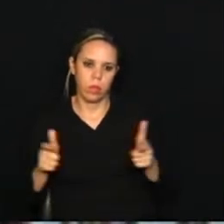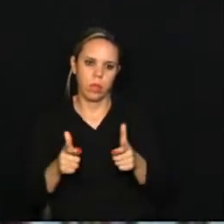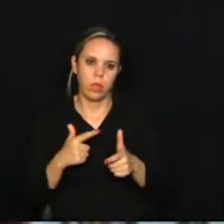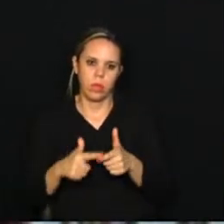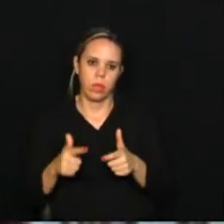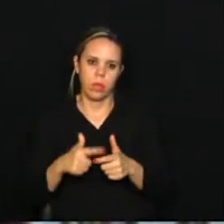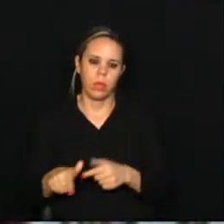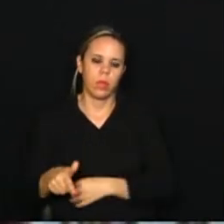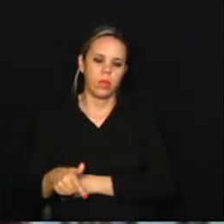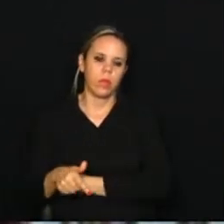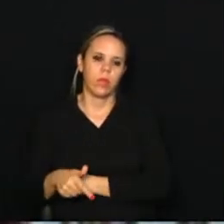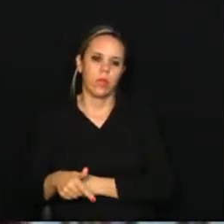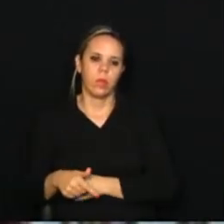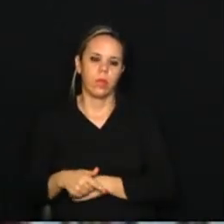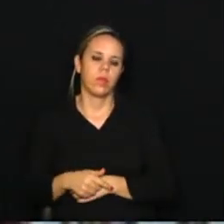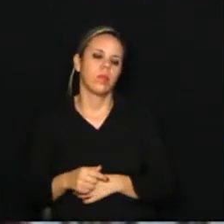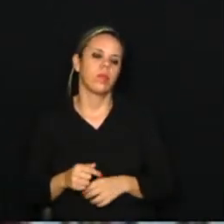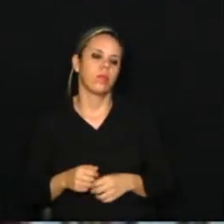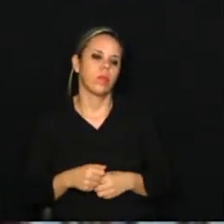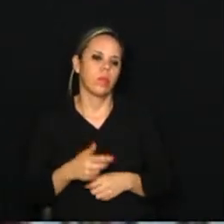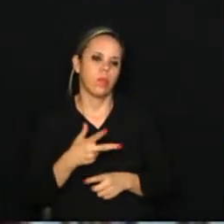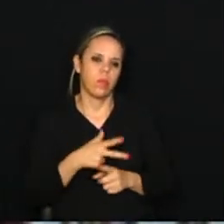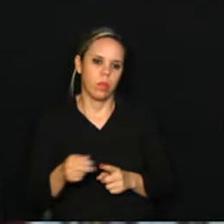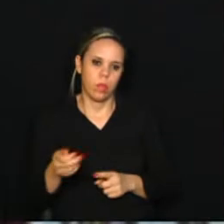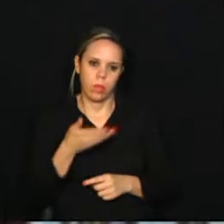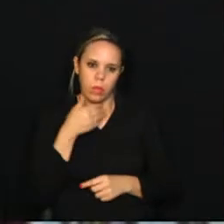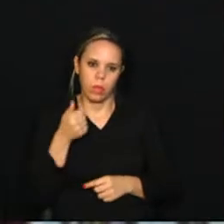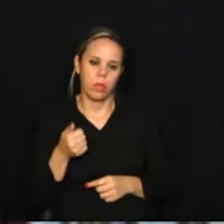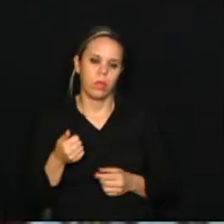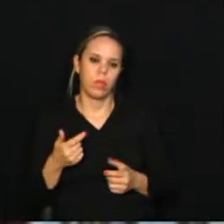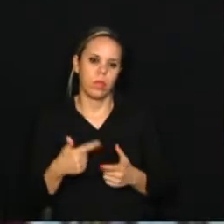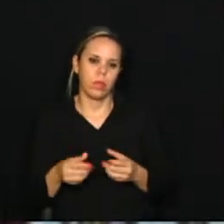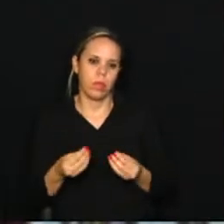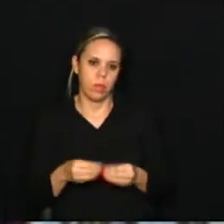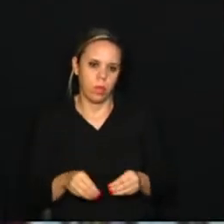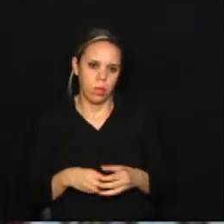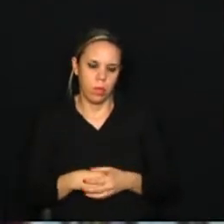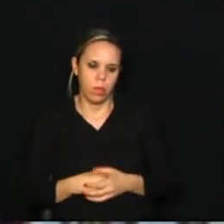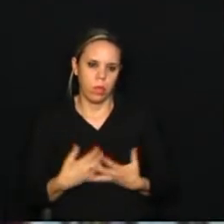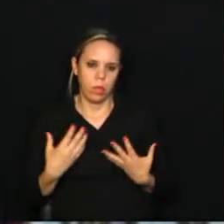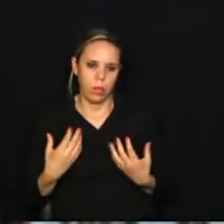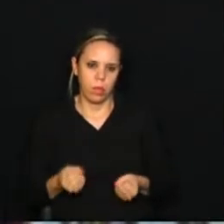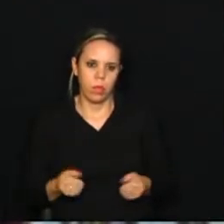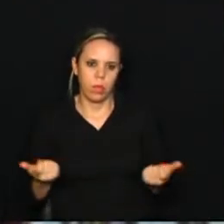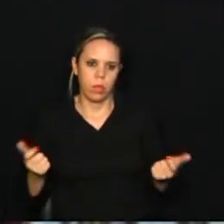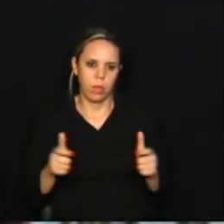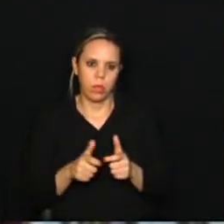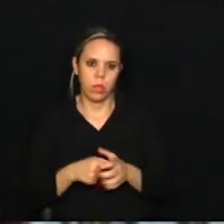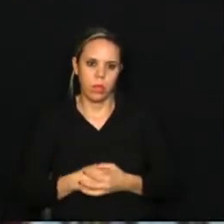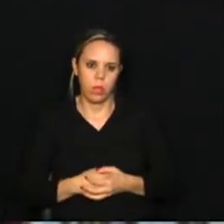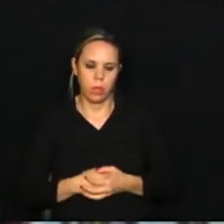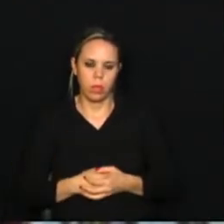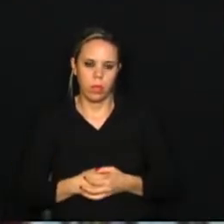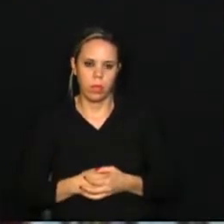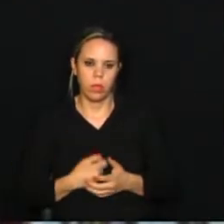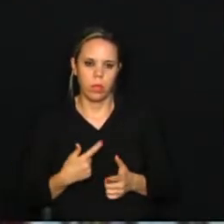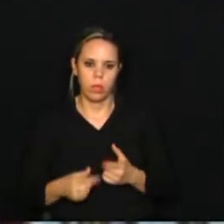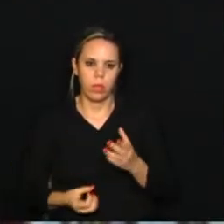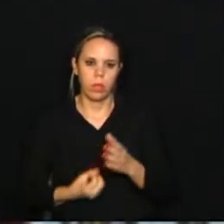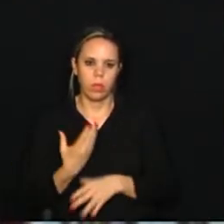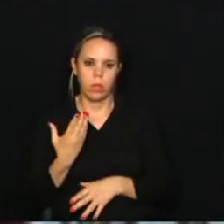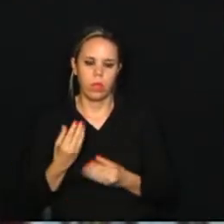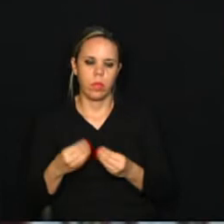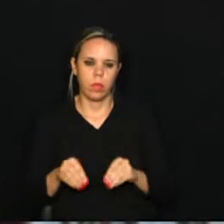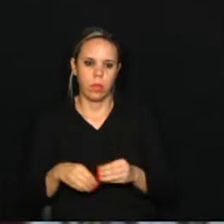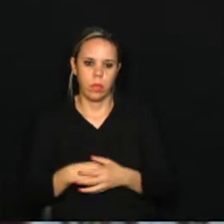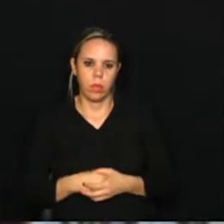minimização muito maior, ou seja, vamos diminuir aquilo que foi o